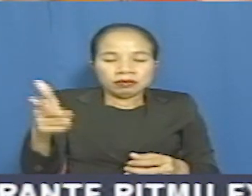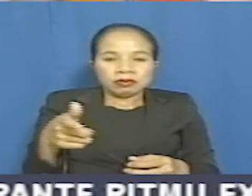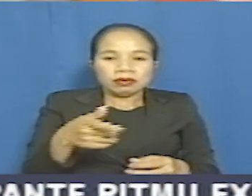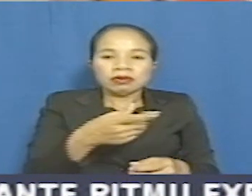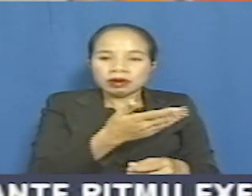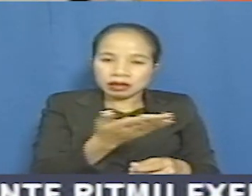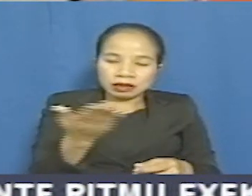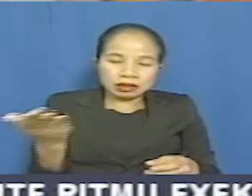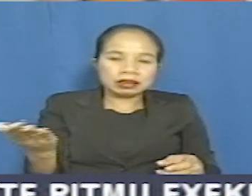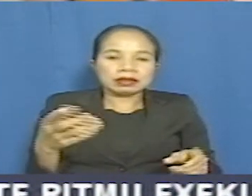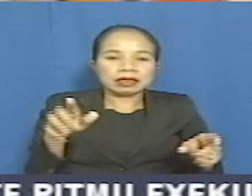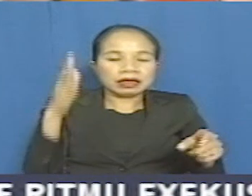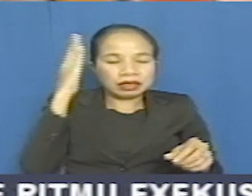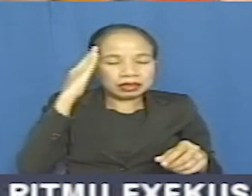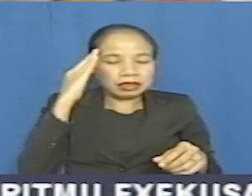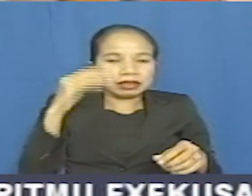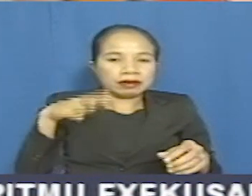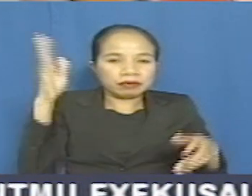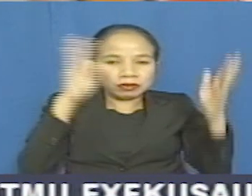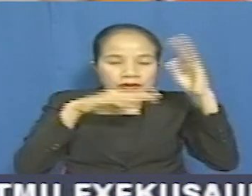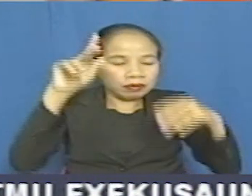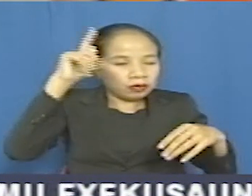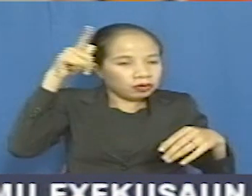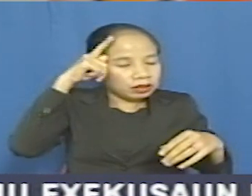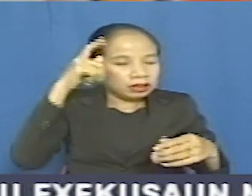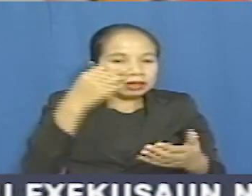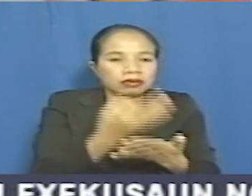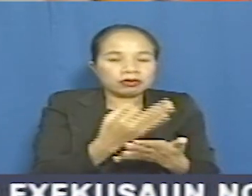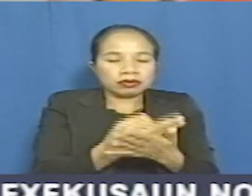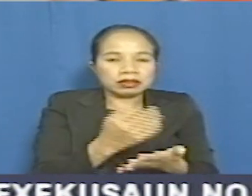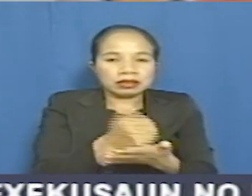Gerais, está em situação política nove que está lá, o orçamento lá passa, mas em